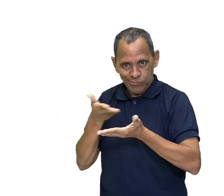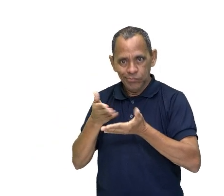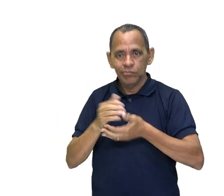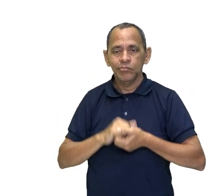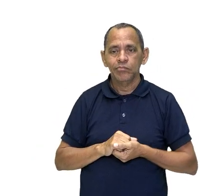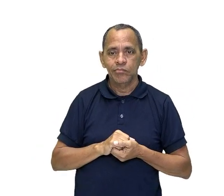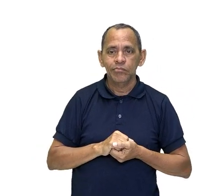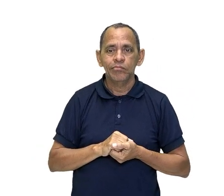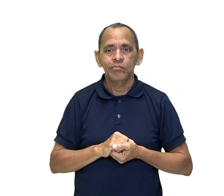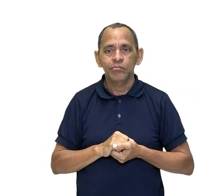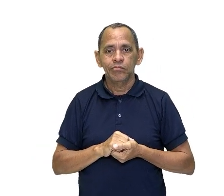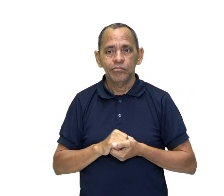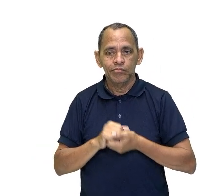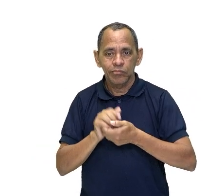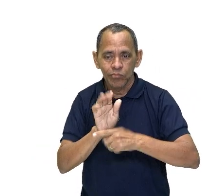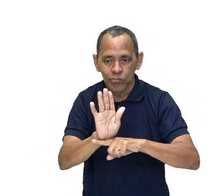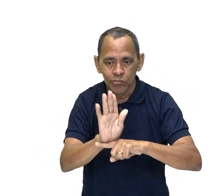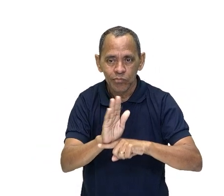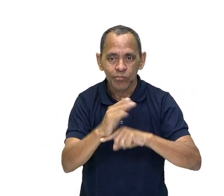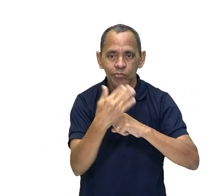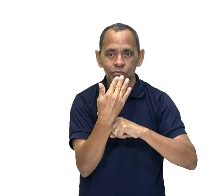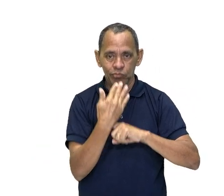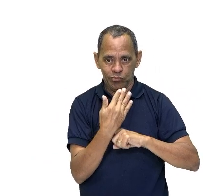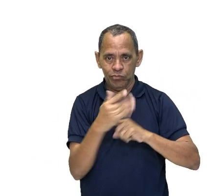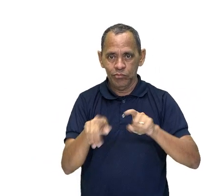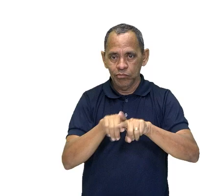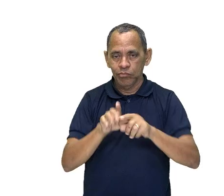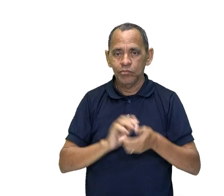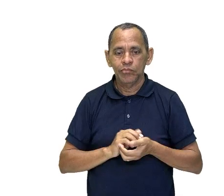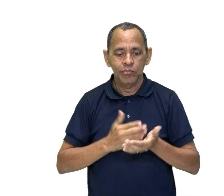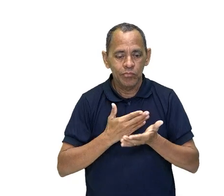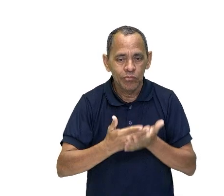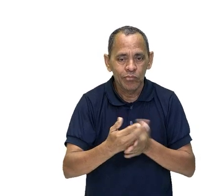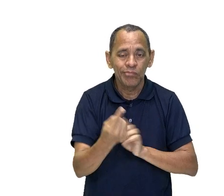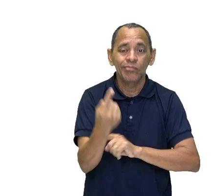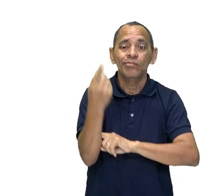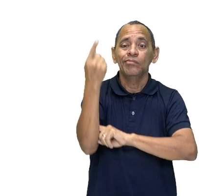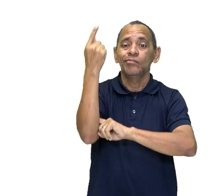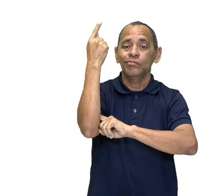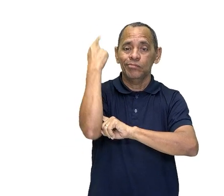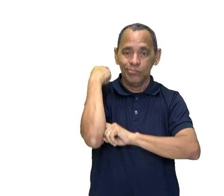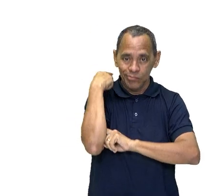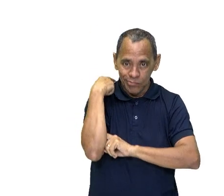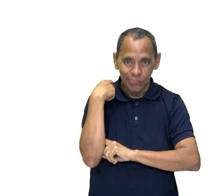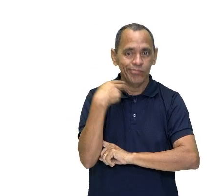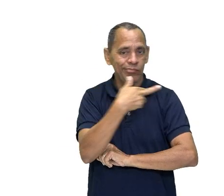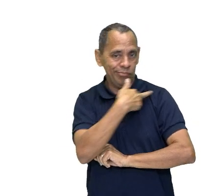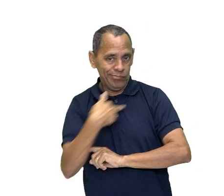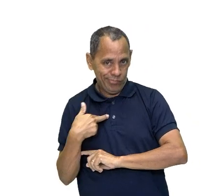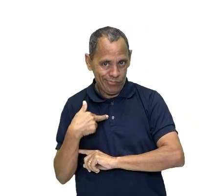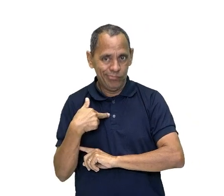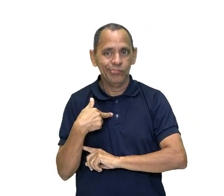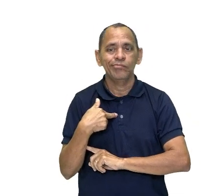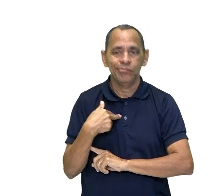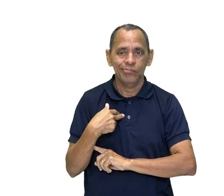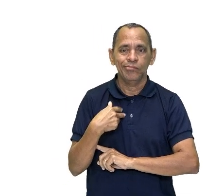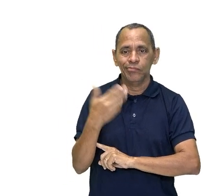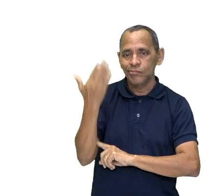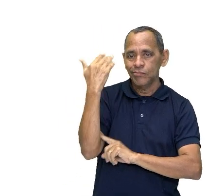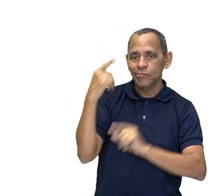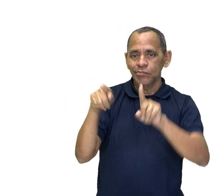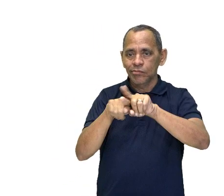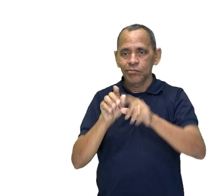se iniciou lá na República Velha e que, basicamente, dava as cartas do que viria a ser a política, tanto na